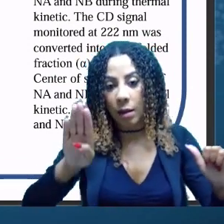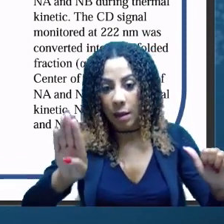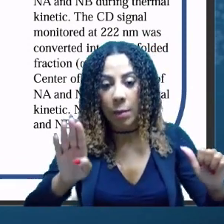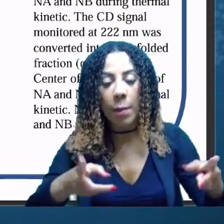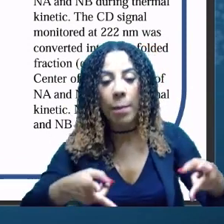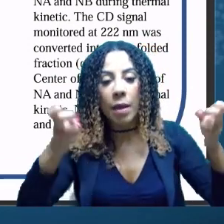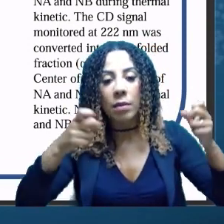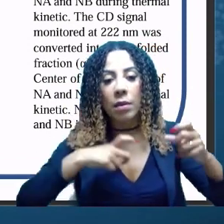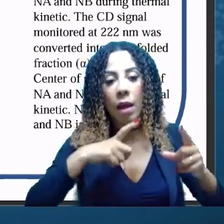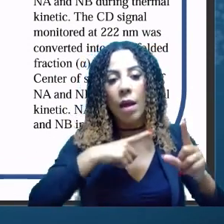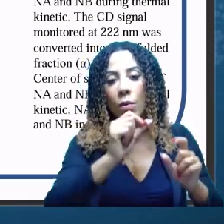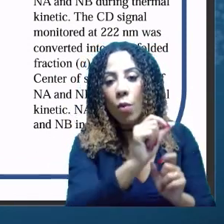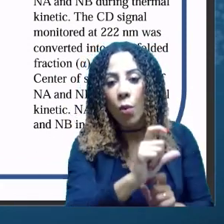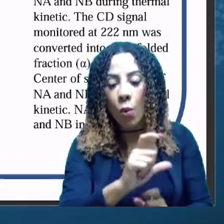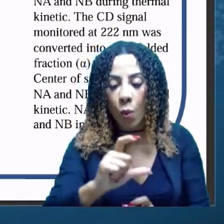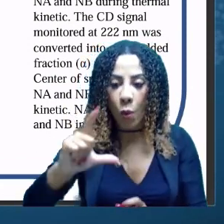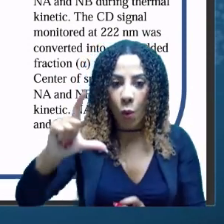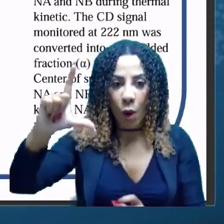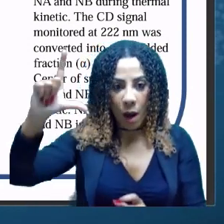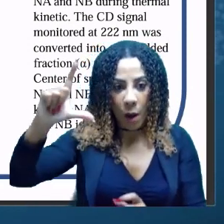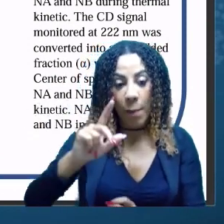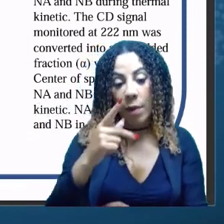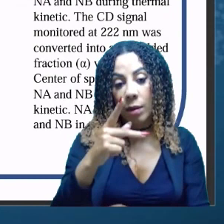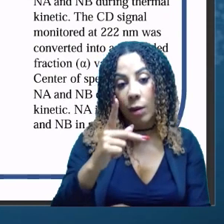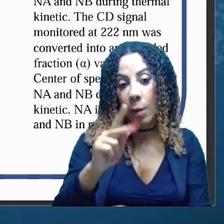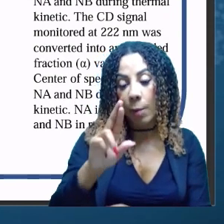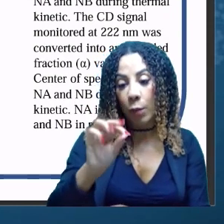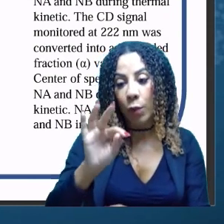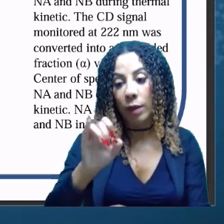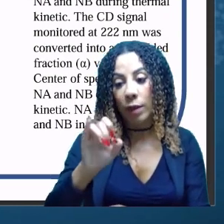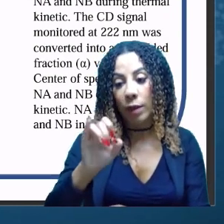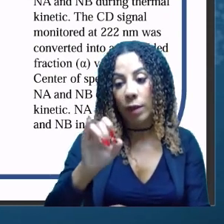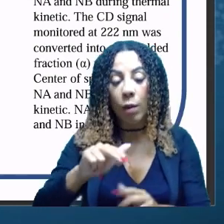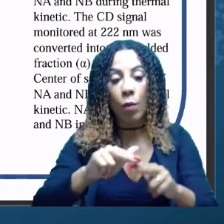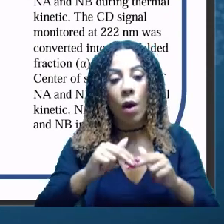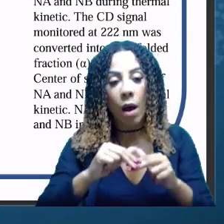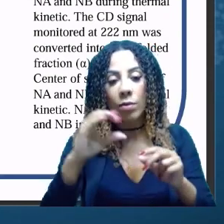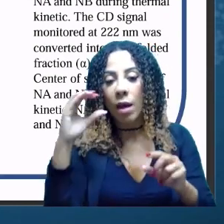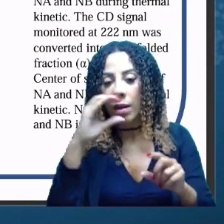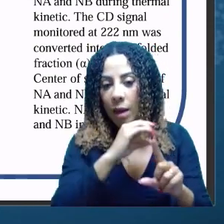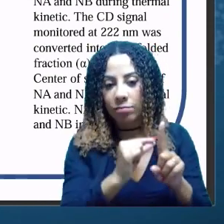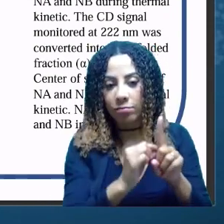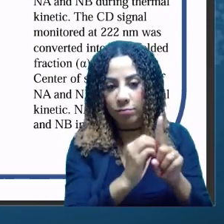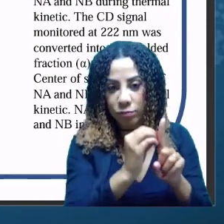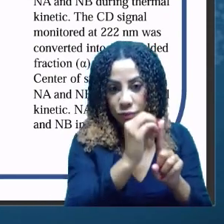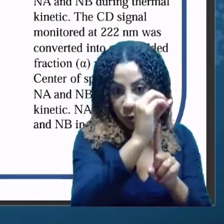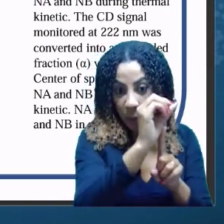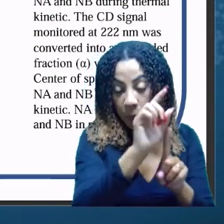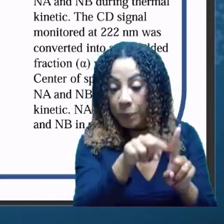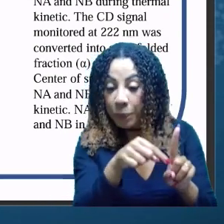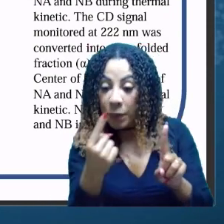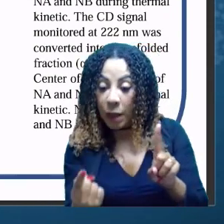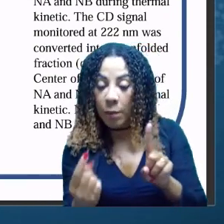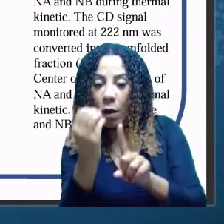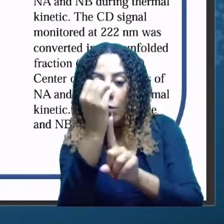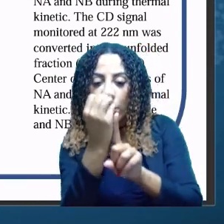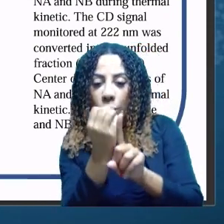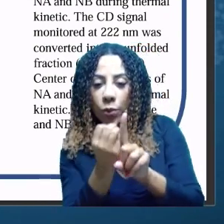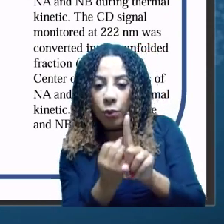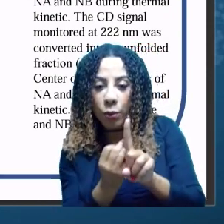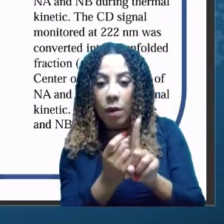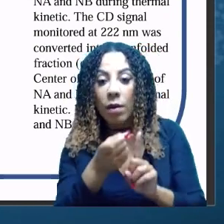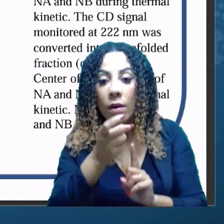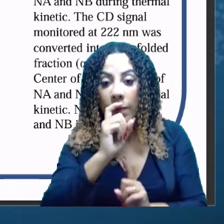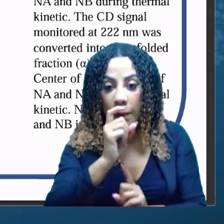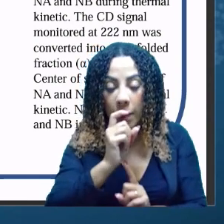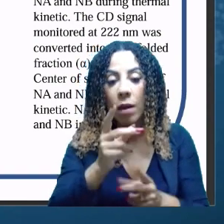indicando, então, o desnivelamento das proteínas com o aumento da temperatura. Logo em seguida, com o resfriamento, a gente observa o retorno da estrutura secundária.